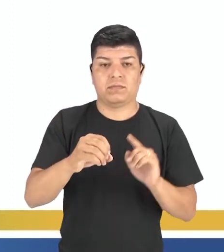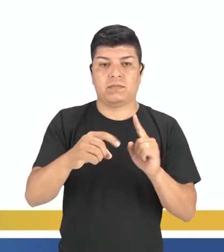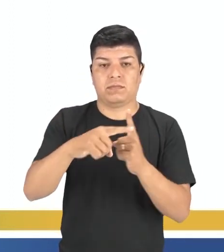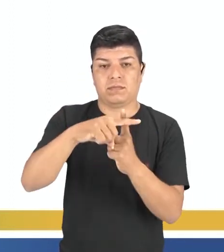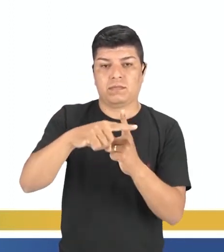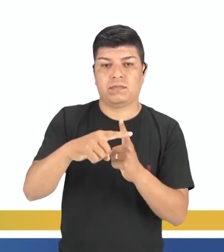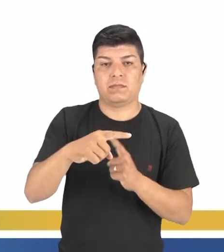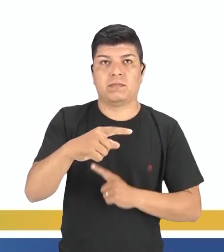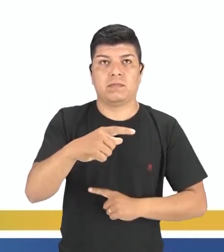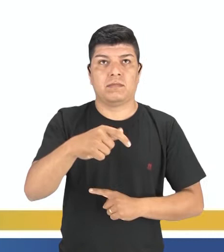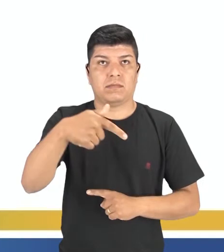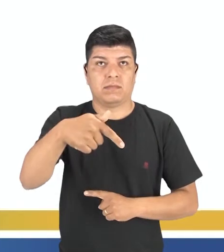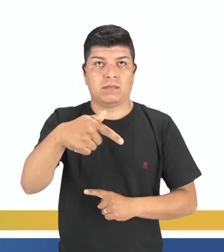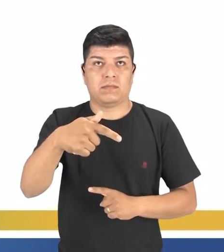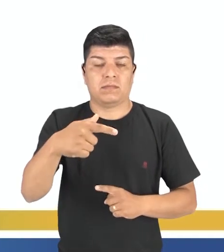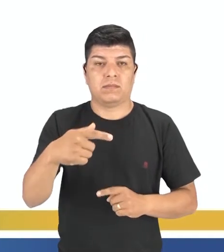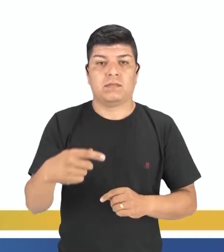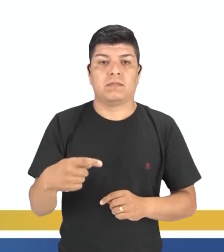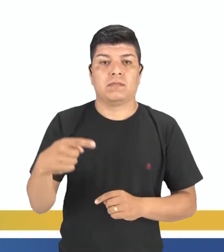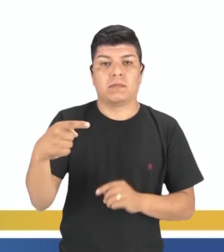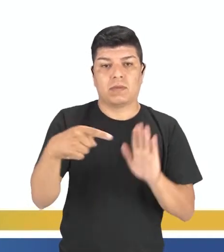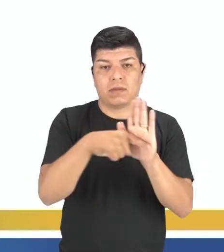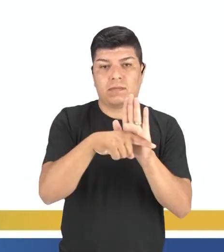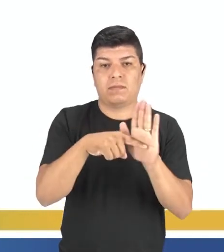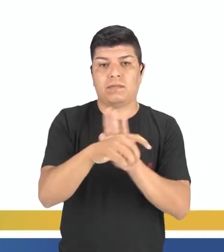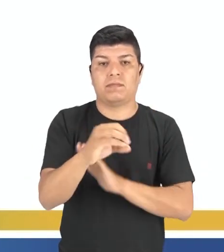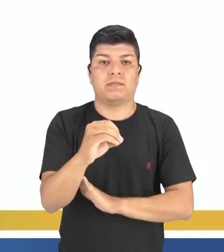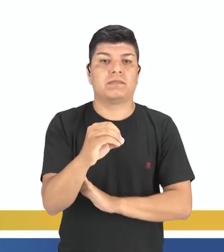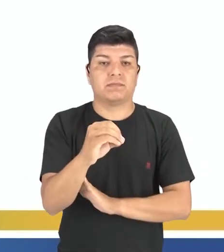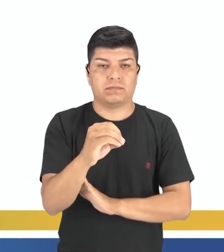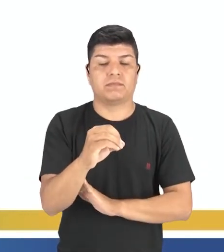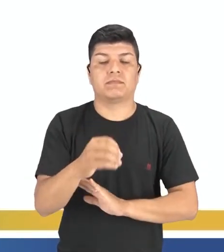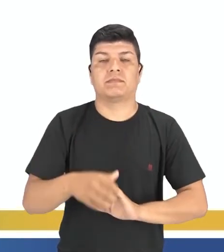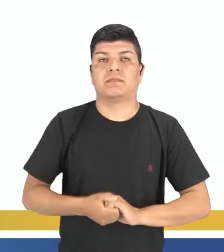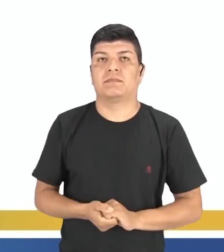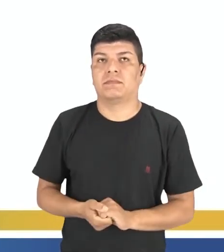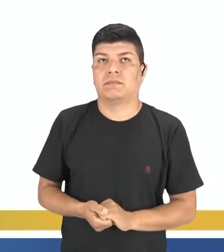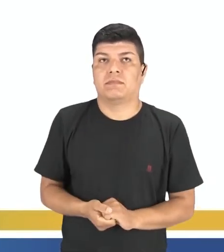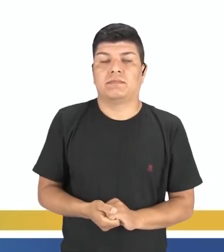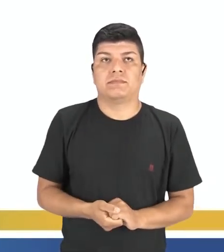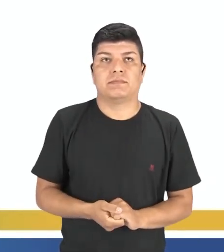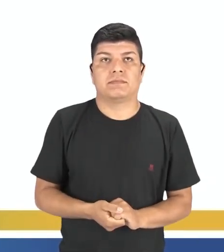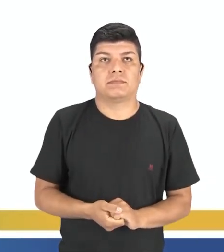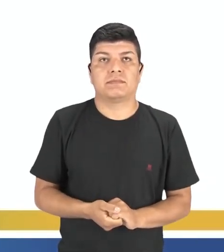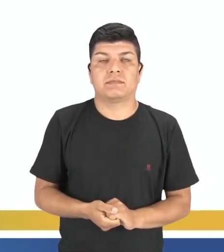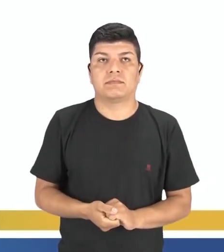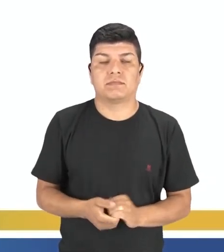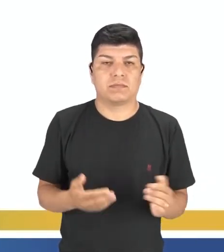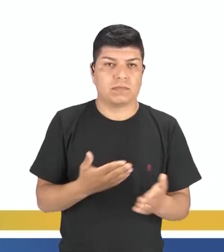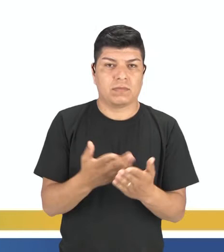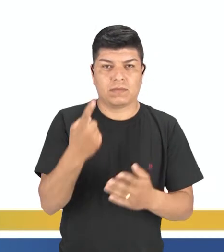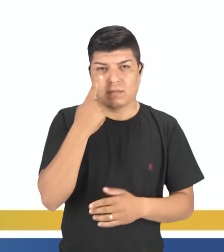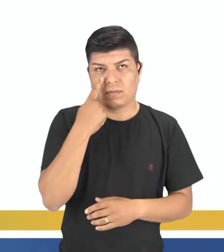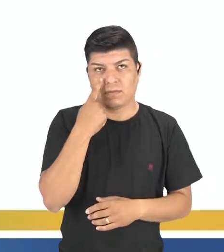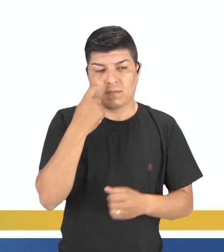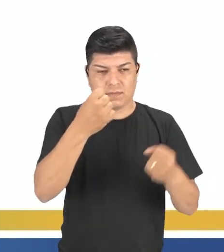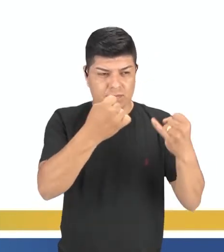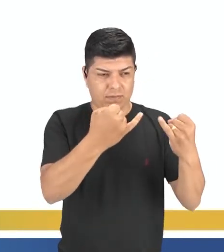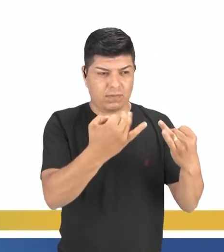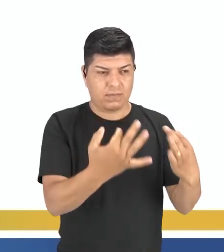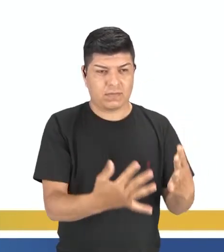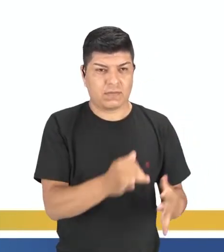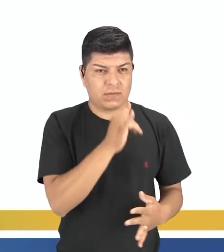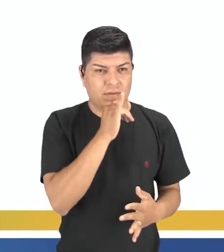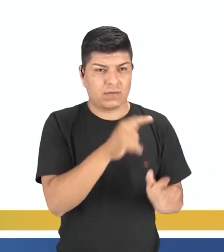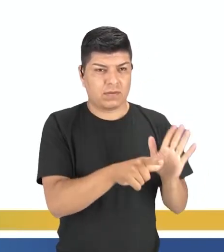7 menor que zero, no conjunto dos números reais. Então, você que ouviu a explicação no